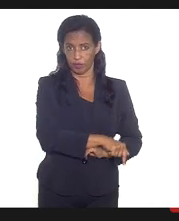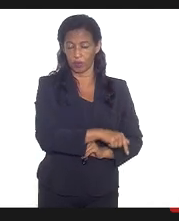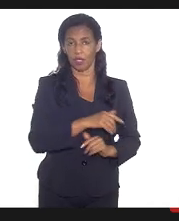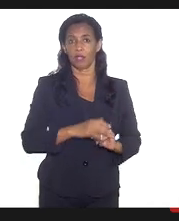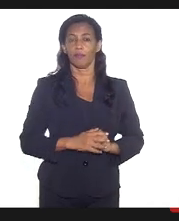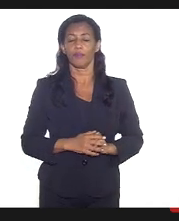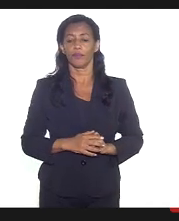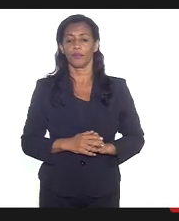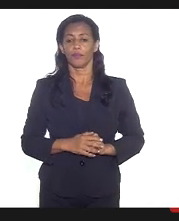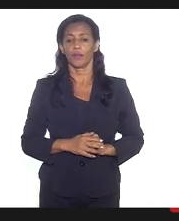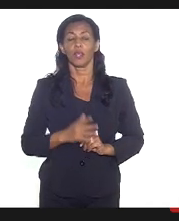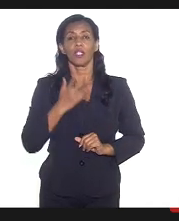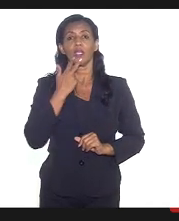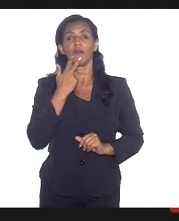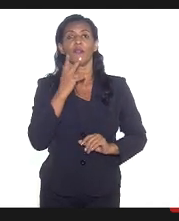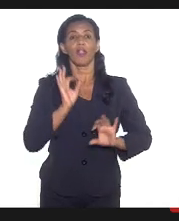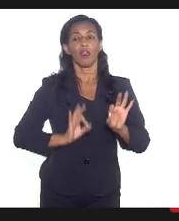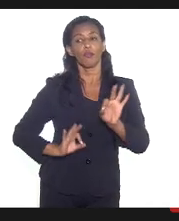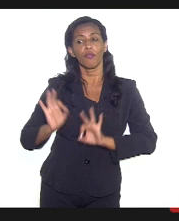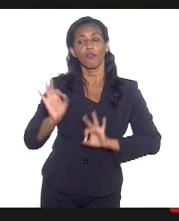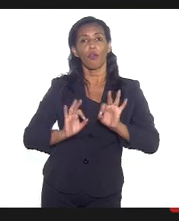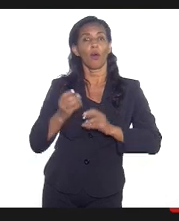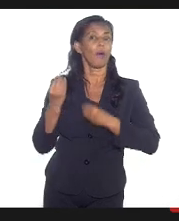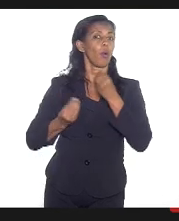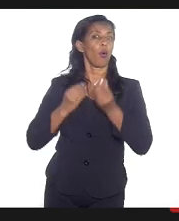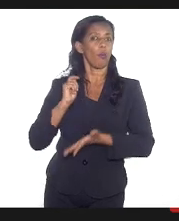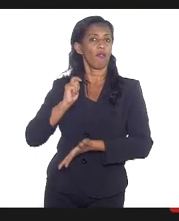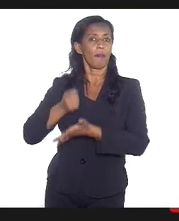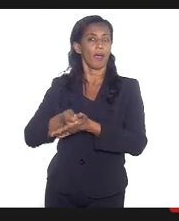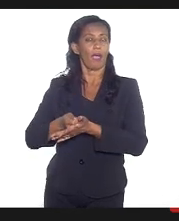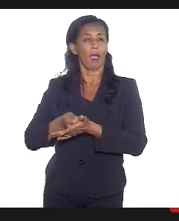exporia a forma como faria o pagamento e